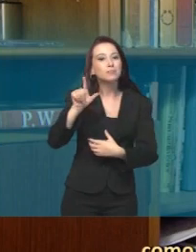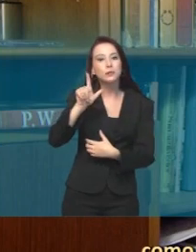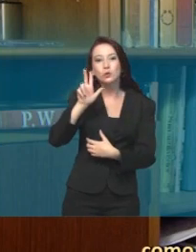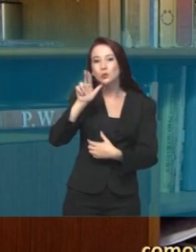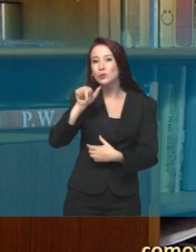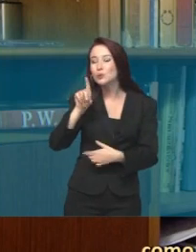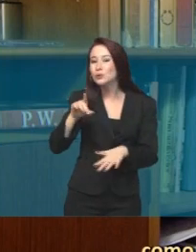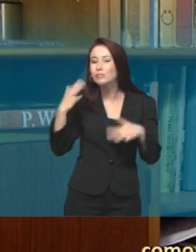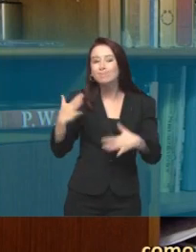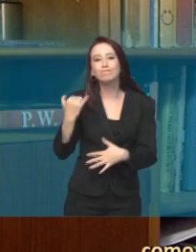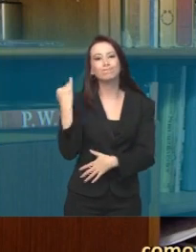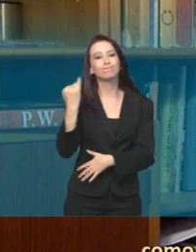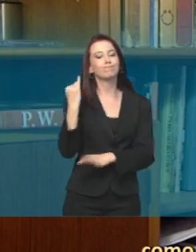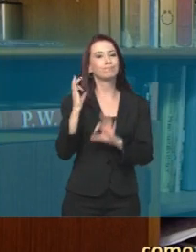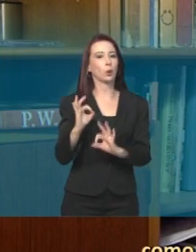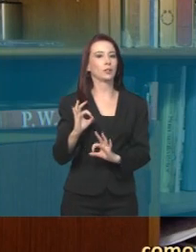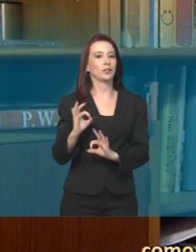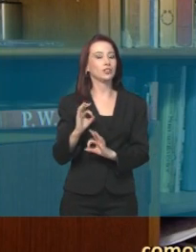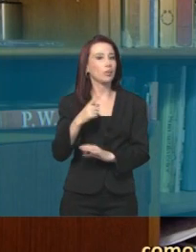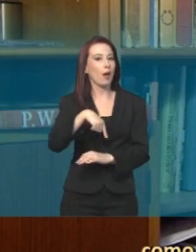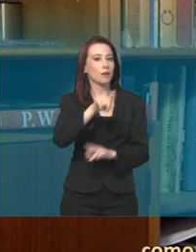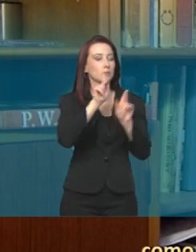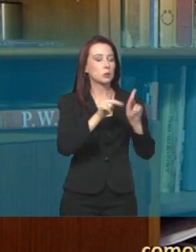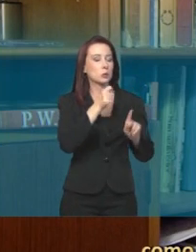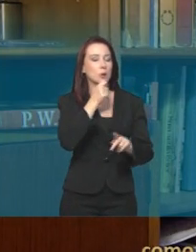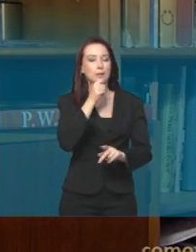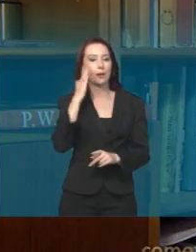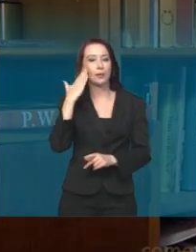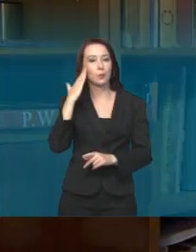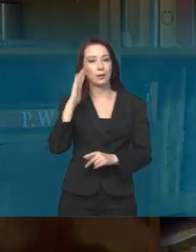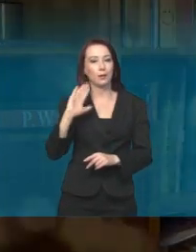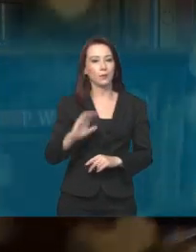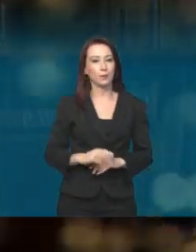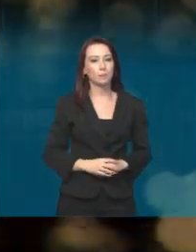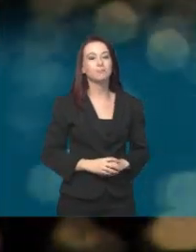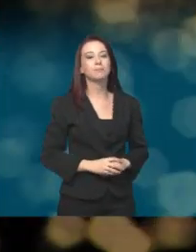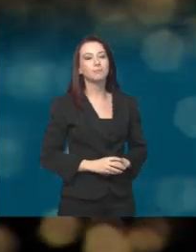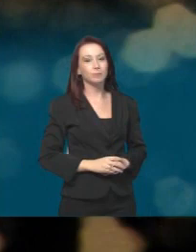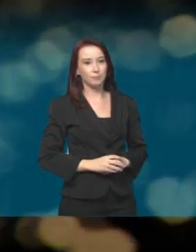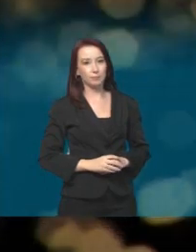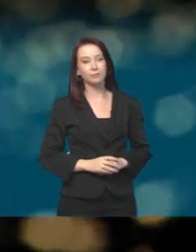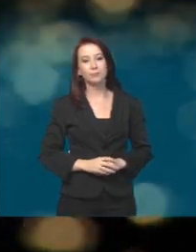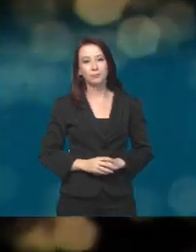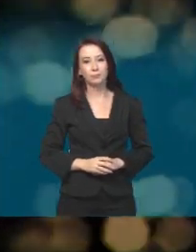como era revolucionário as ideias de Lund.